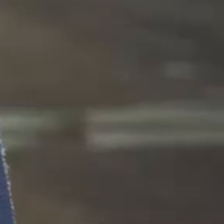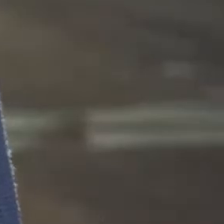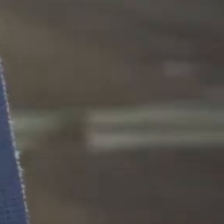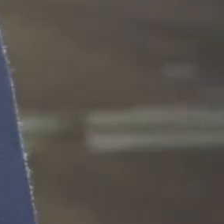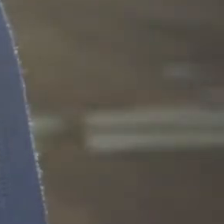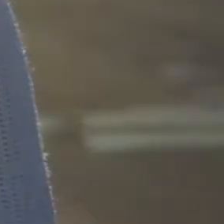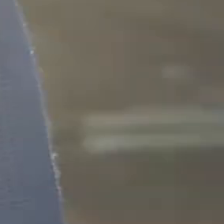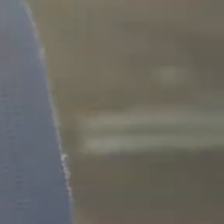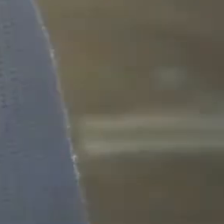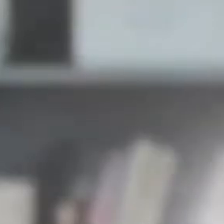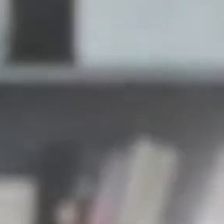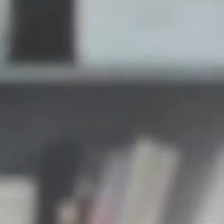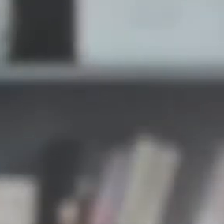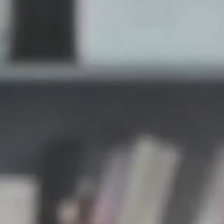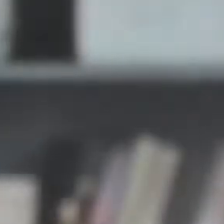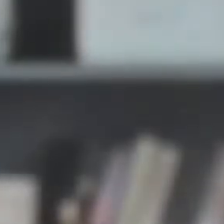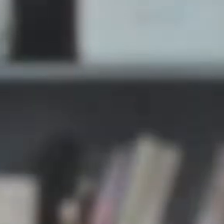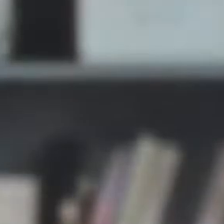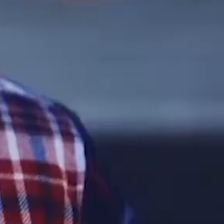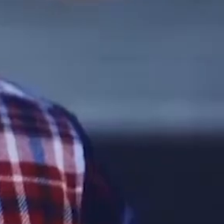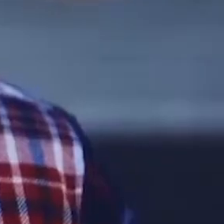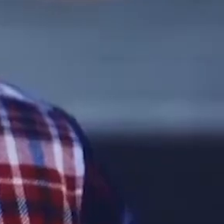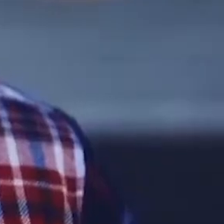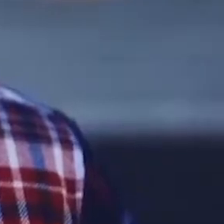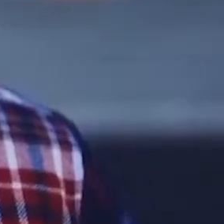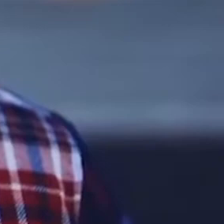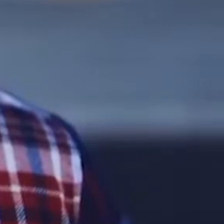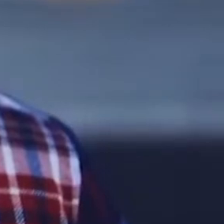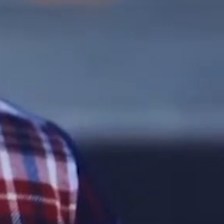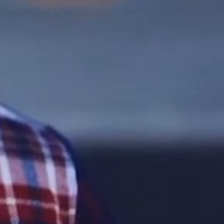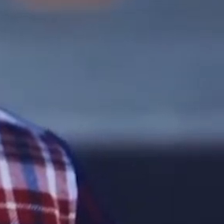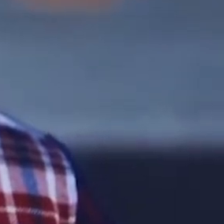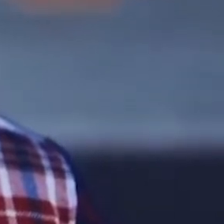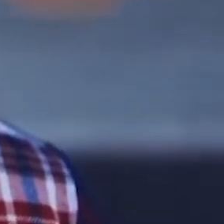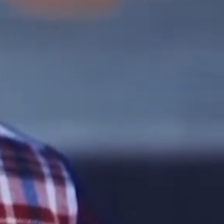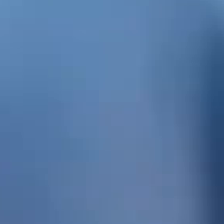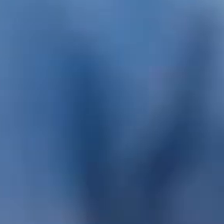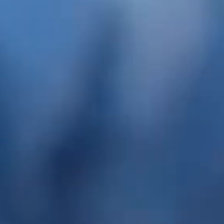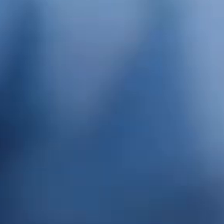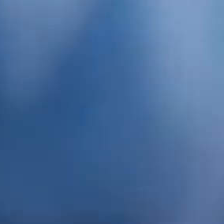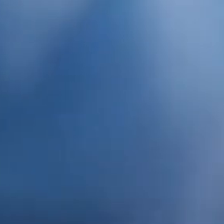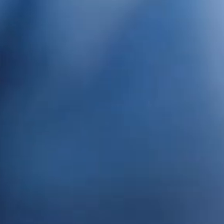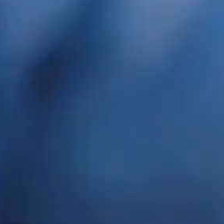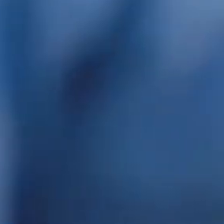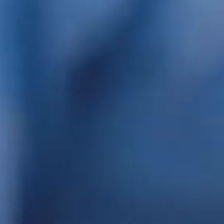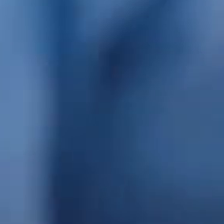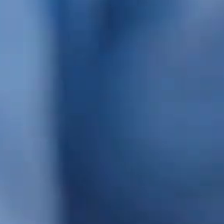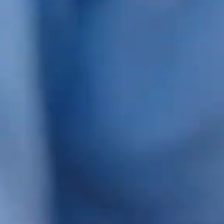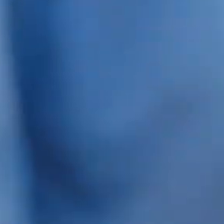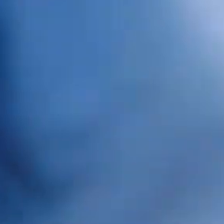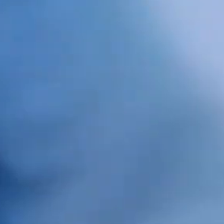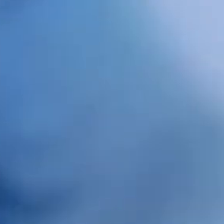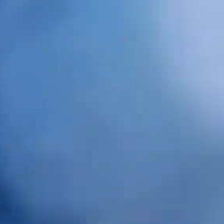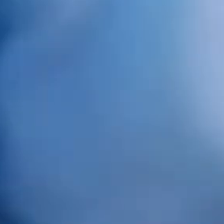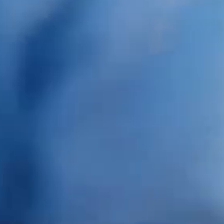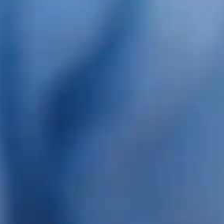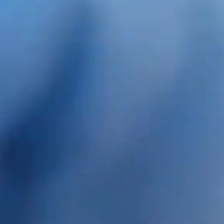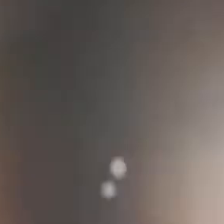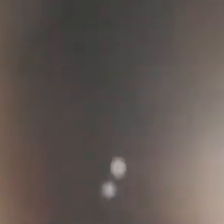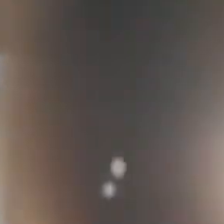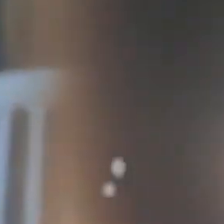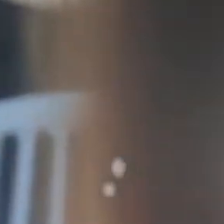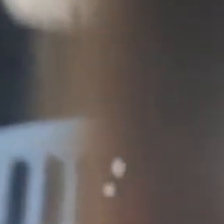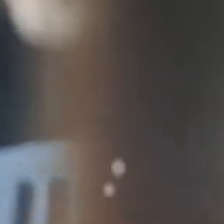vai passar o medo, a angústia, a insegurança. Vai ficar para trás a saudade do abraço